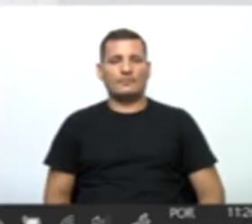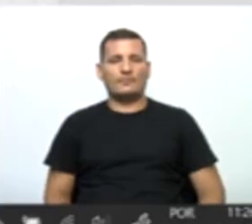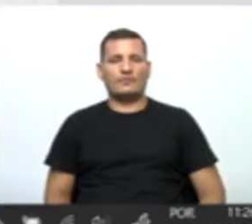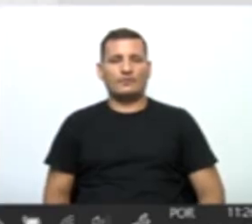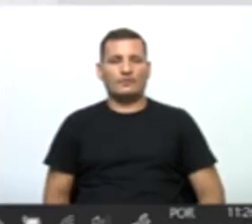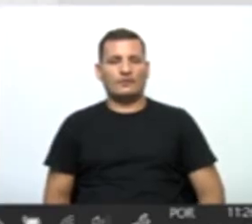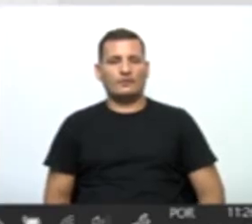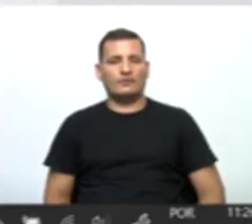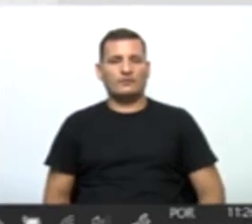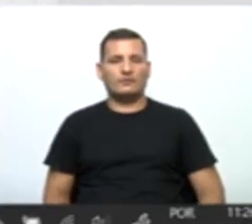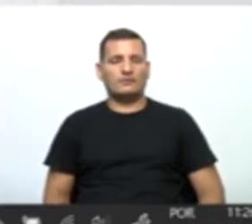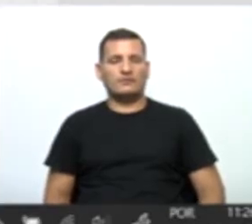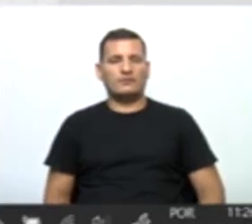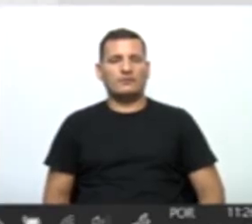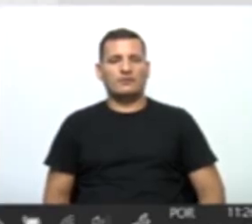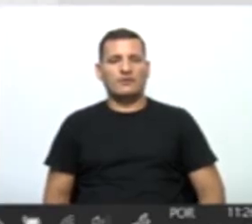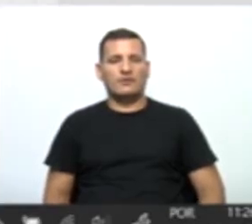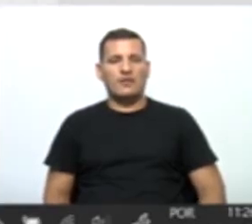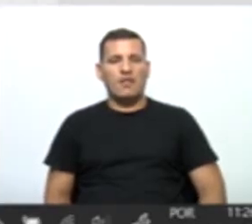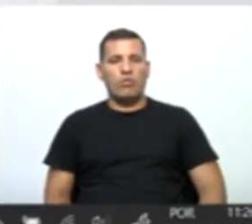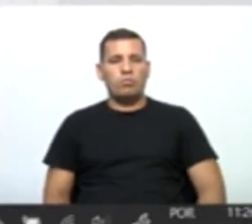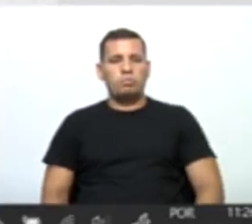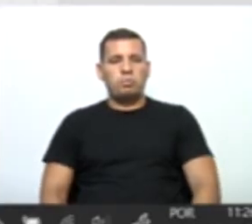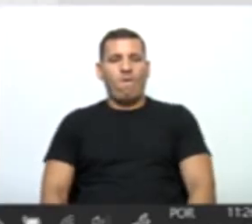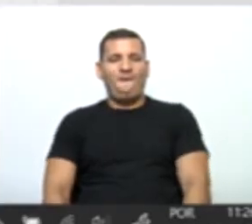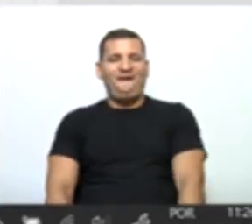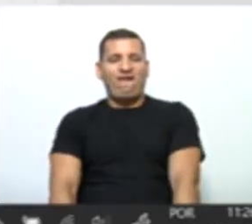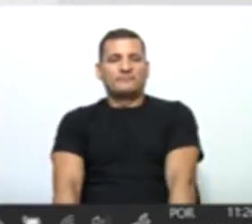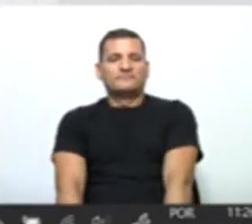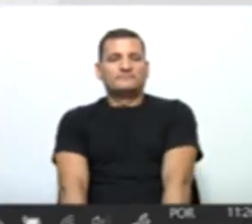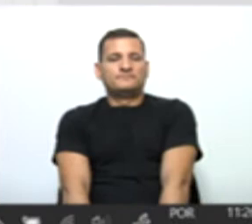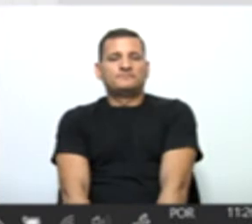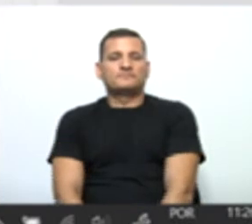de wireframe, é esse daqui, ó.